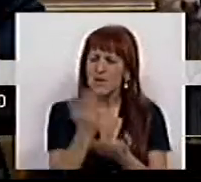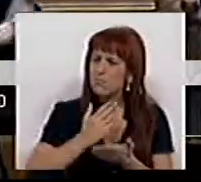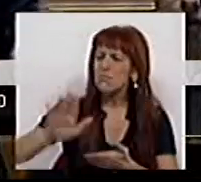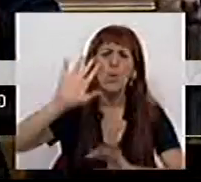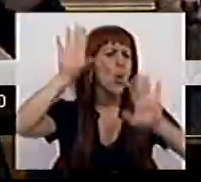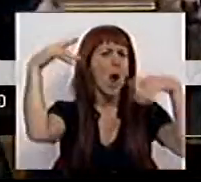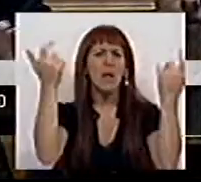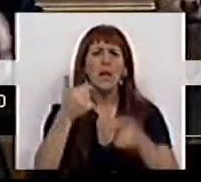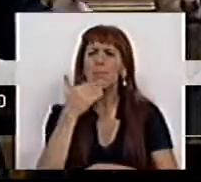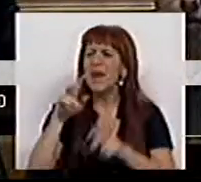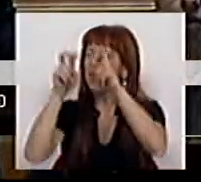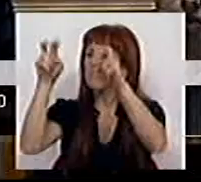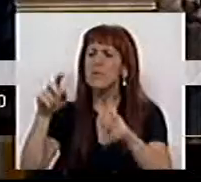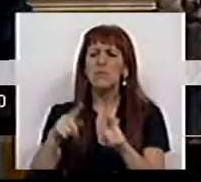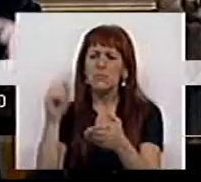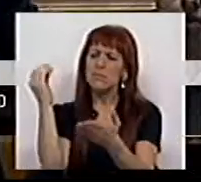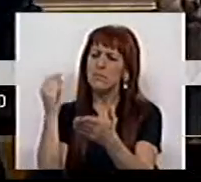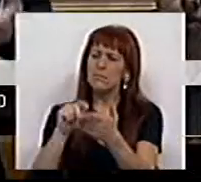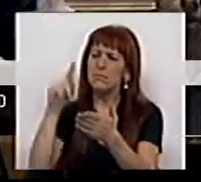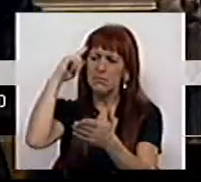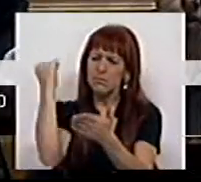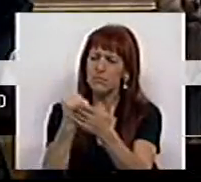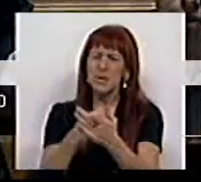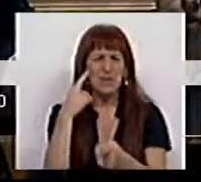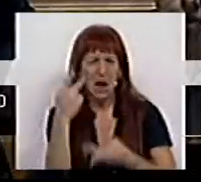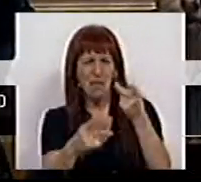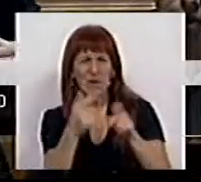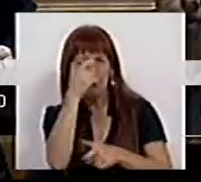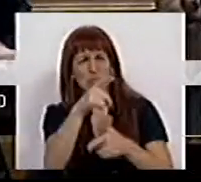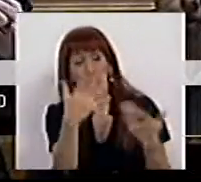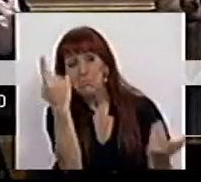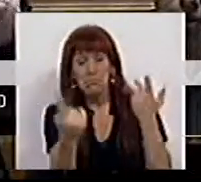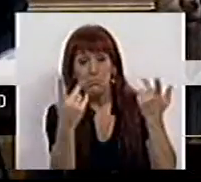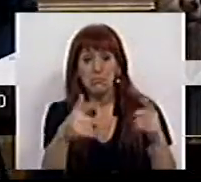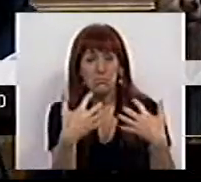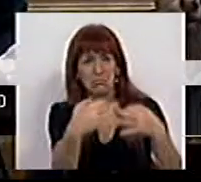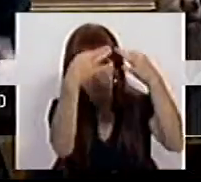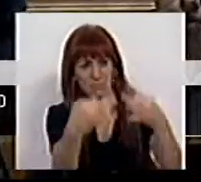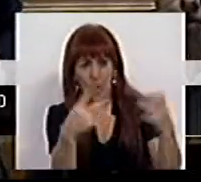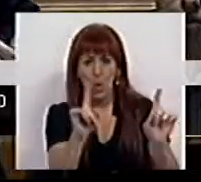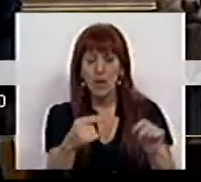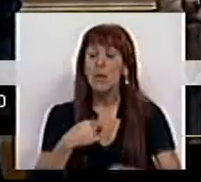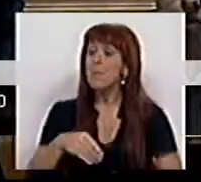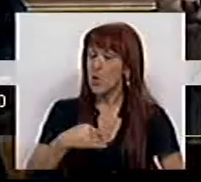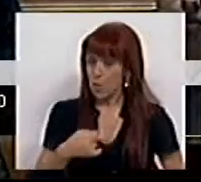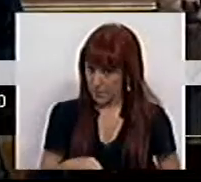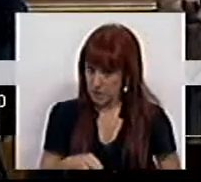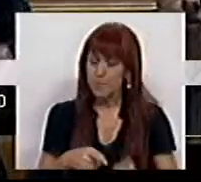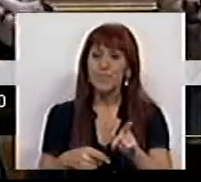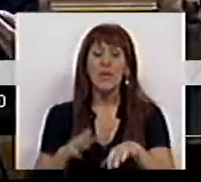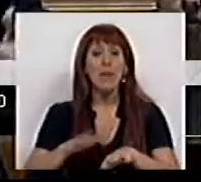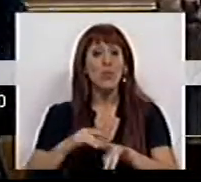doravante, qualquer um pode pedir um registro criminal para avaliar a idoneidade de não sei quem. Isto parece-nos extremamente preocupante e, neste